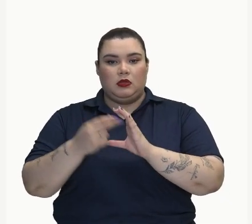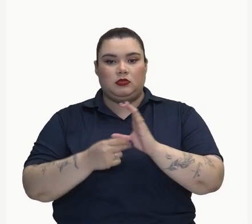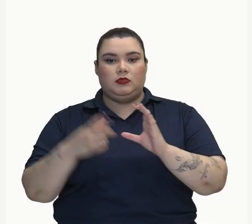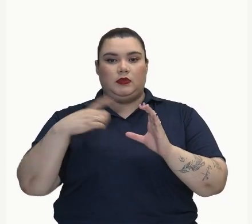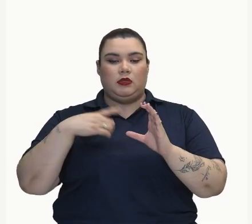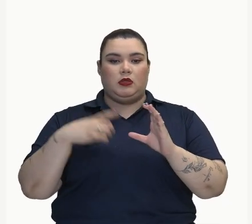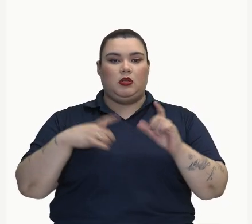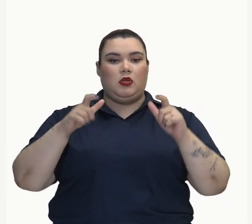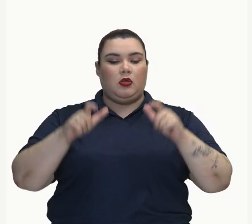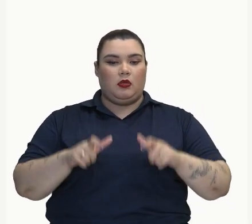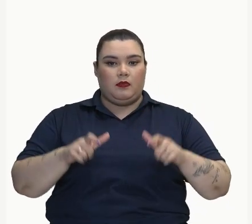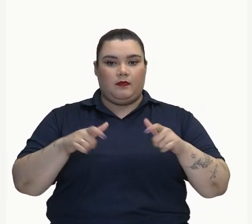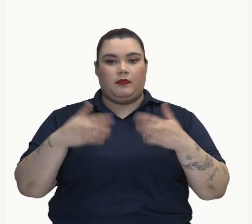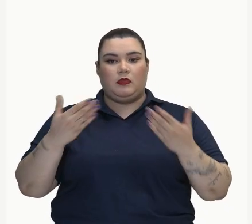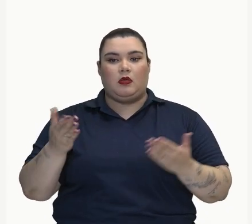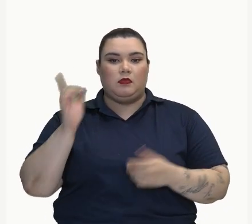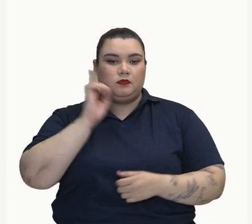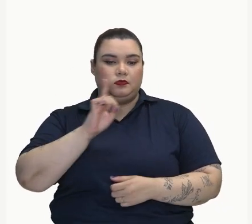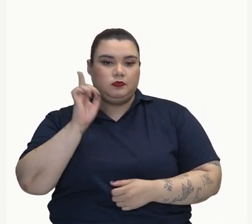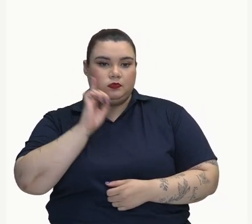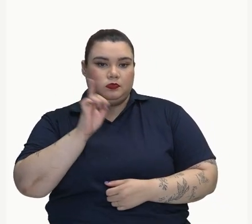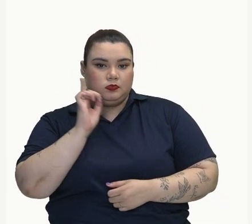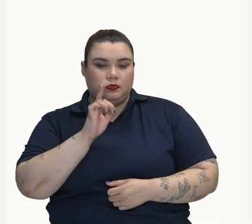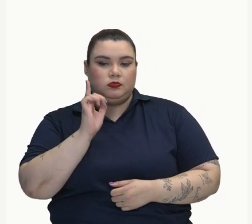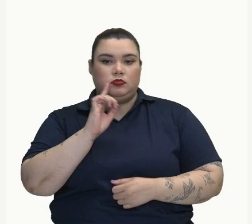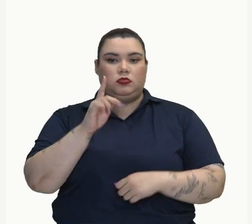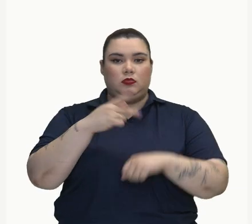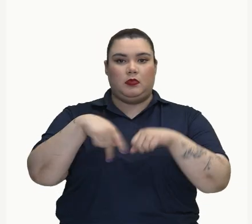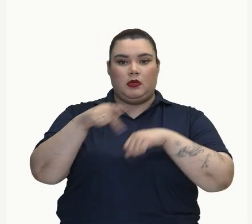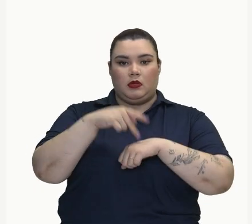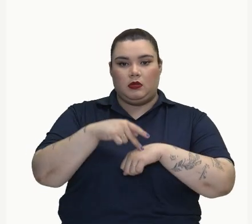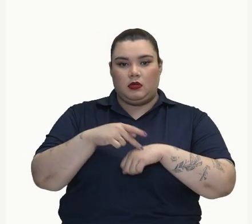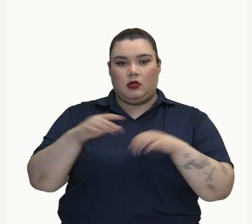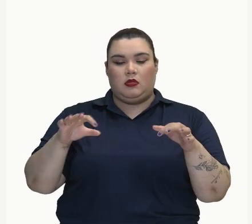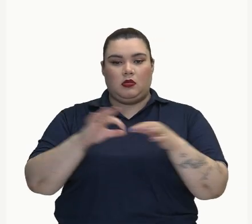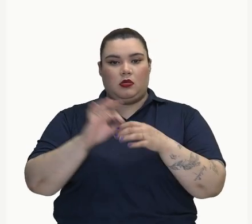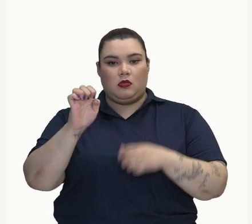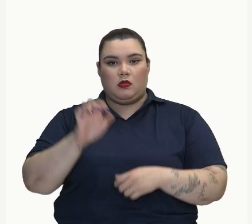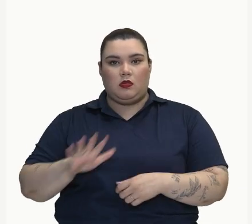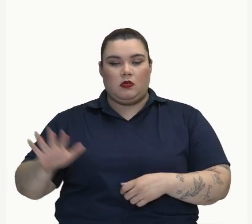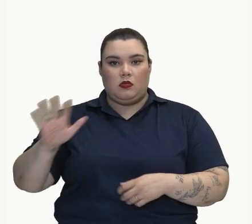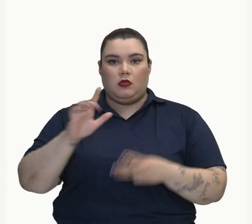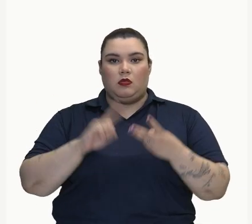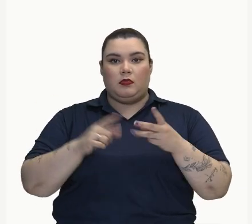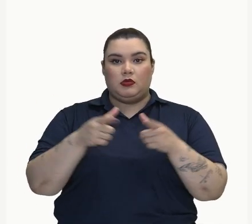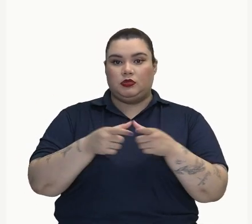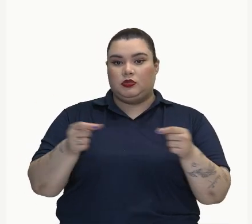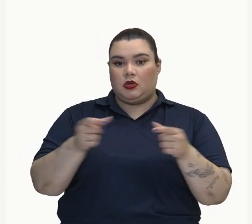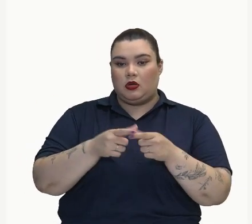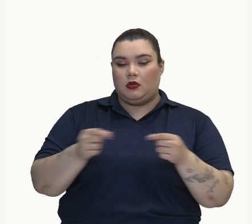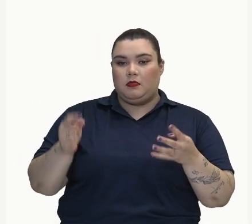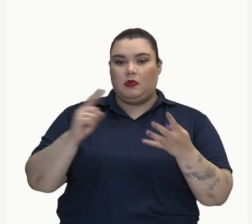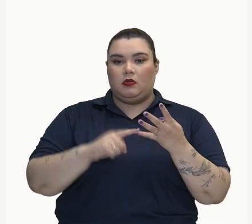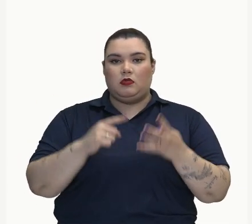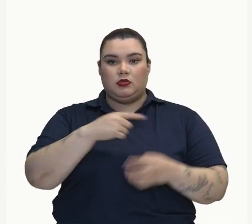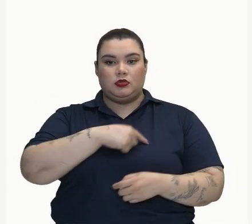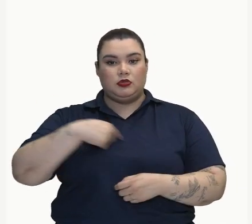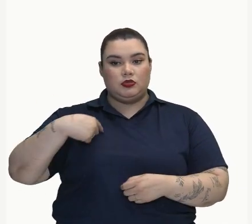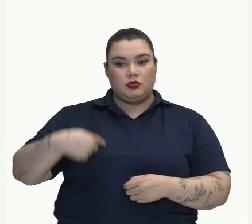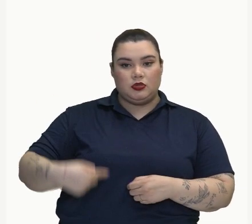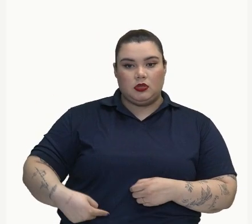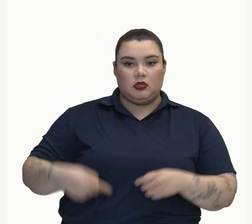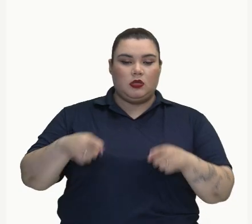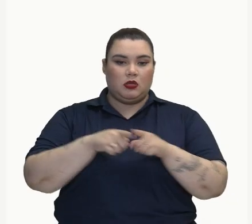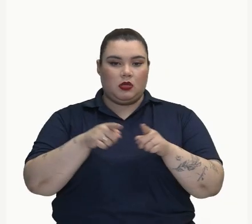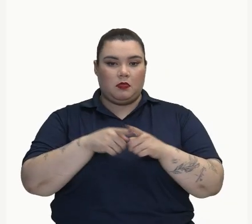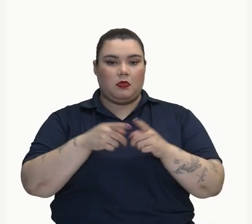dessa liderança? Os Estados Unidos, os países que compõem a União Europeia, o Japão, a China, também são países que